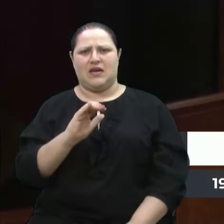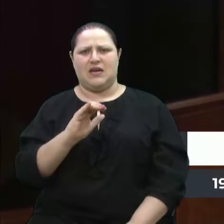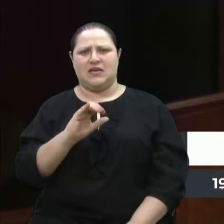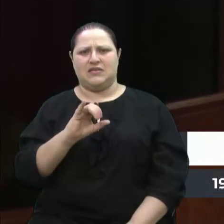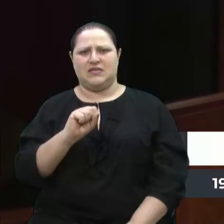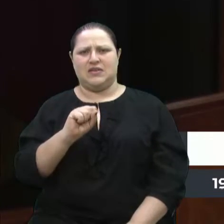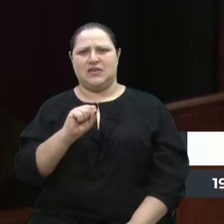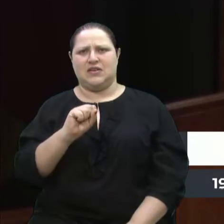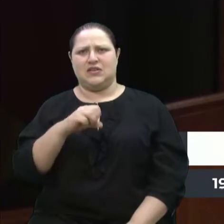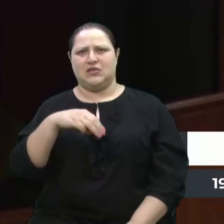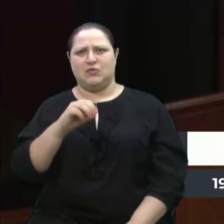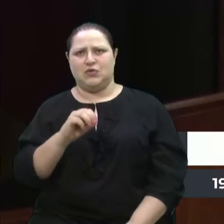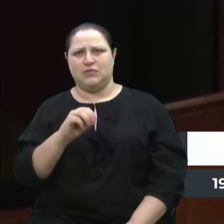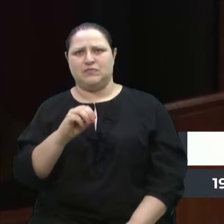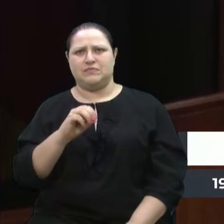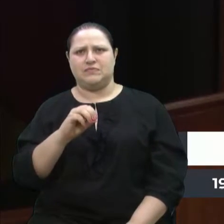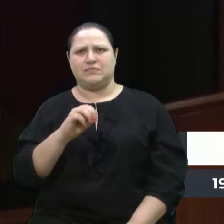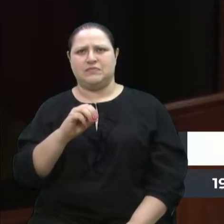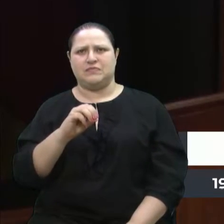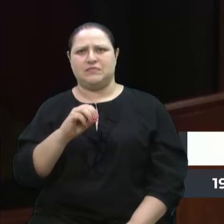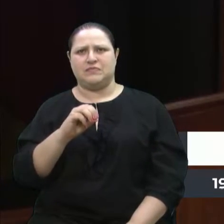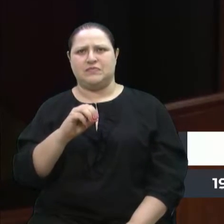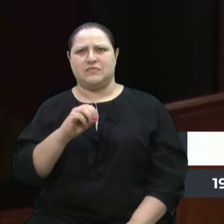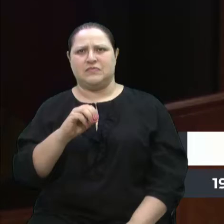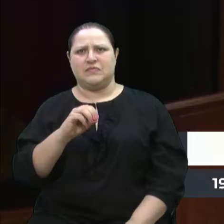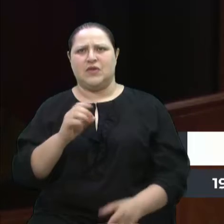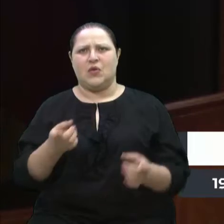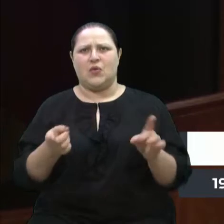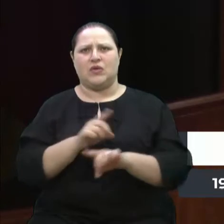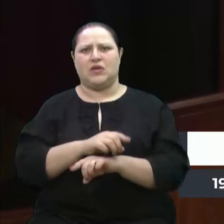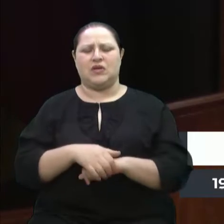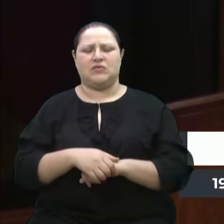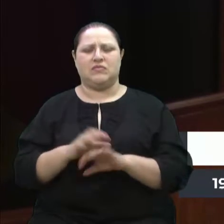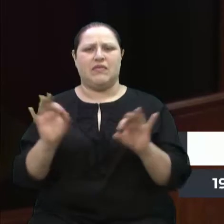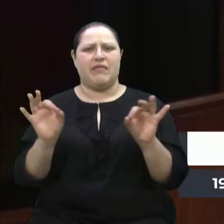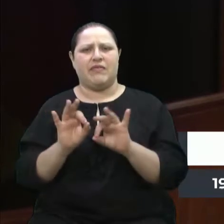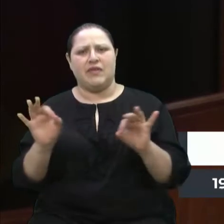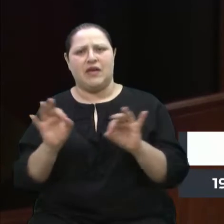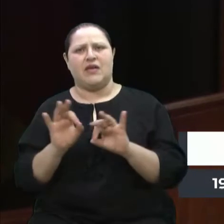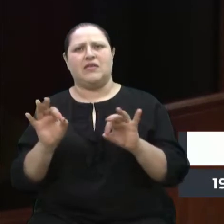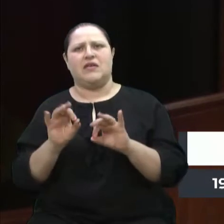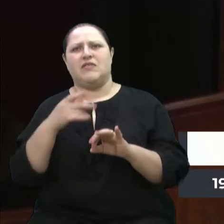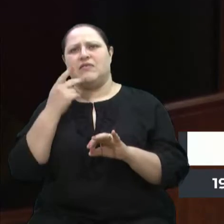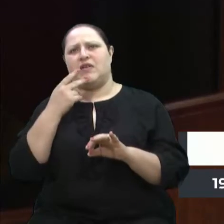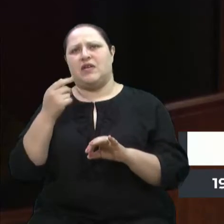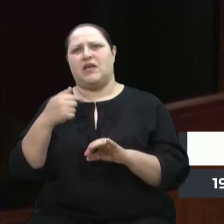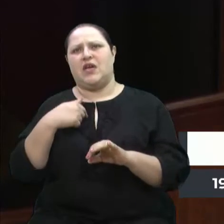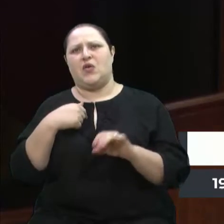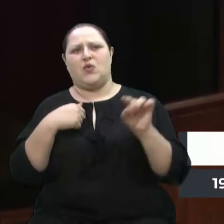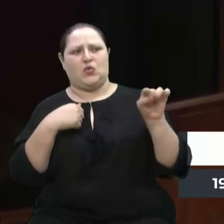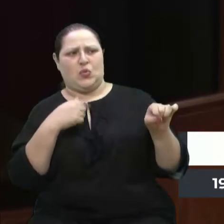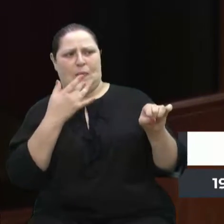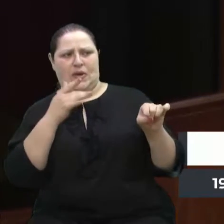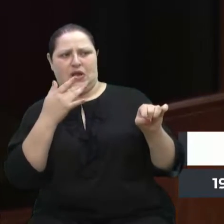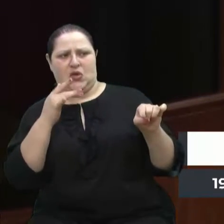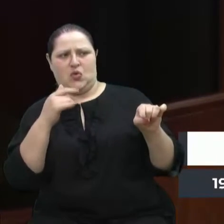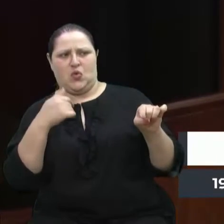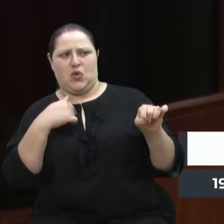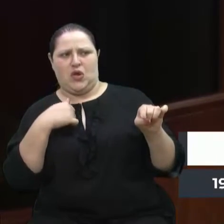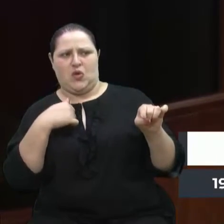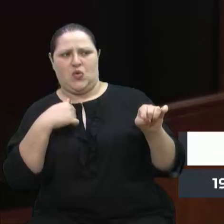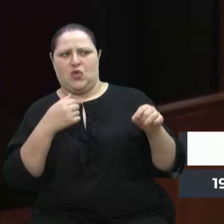Sabe? Ninguém branco sofre preconceito por ser branco. Sabe? Dizer assim, não vou te empregar porque tu é branco.